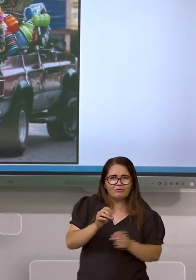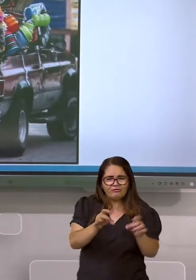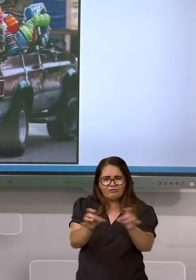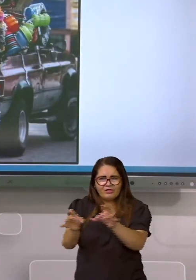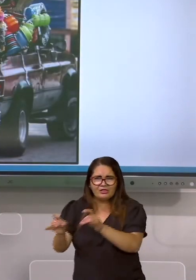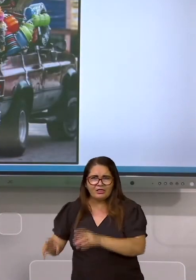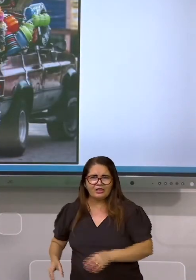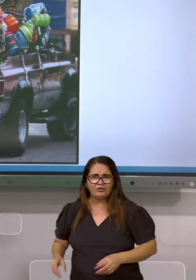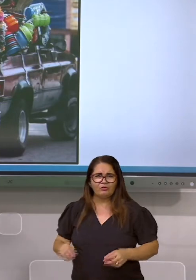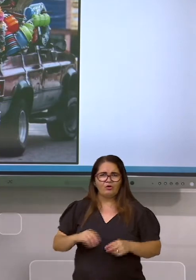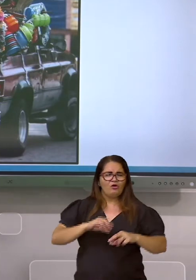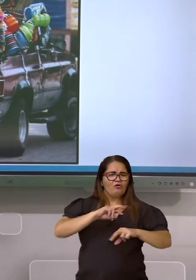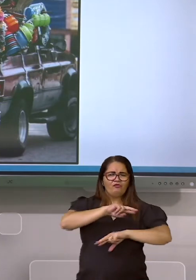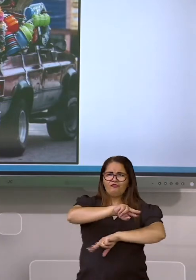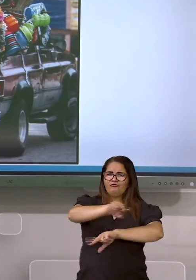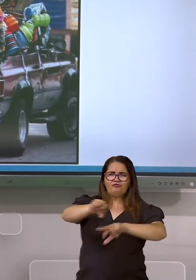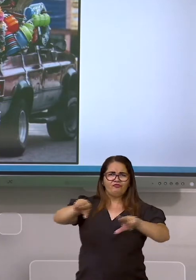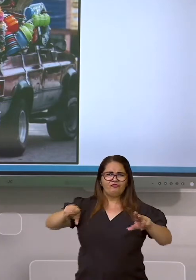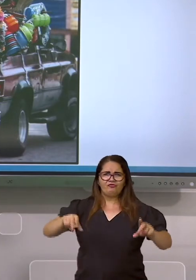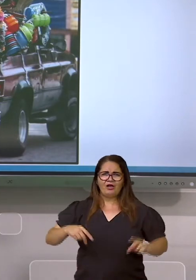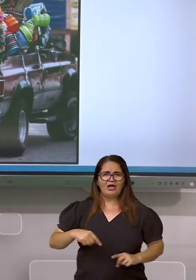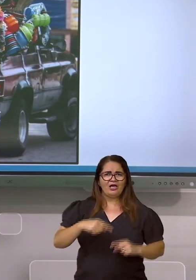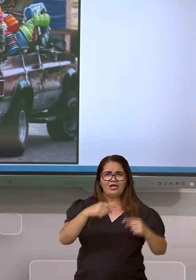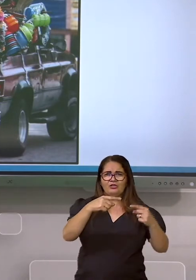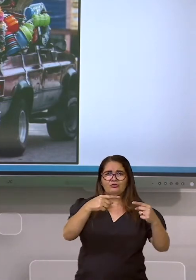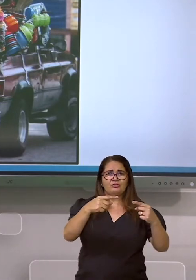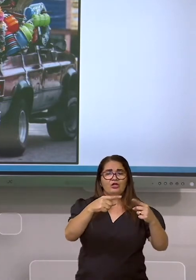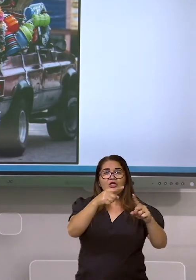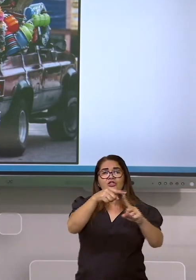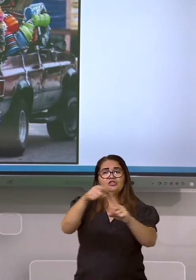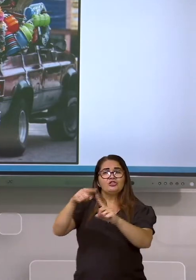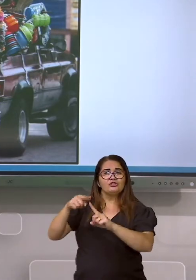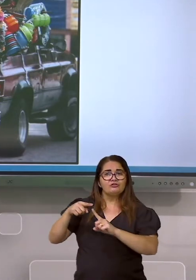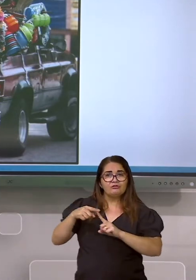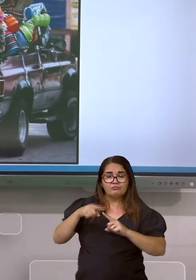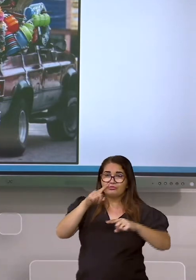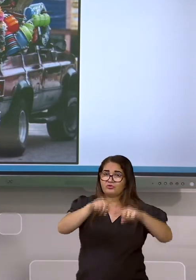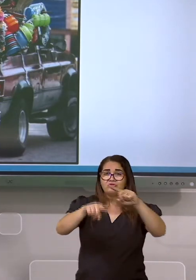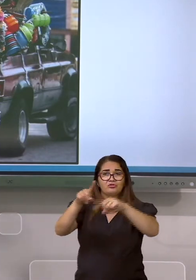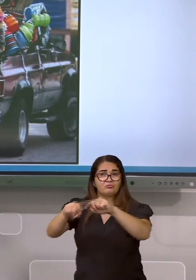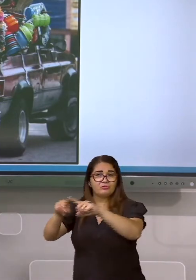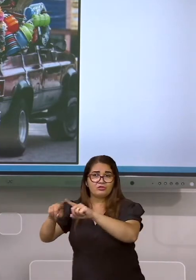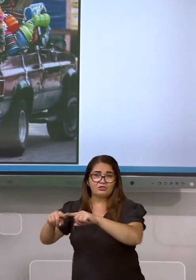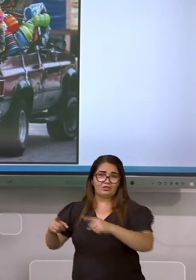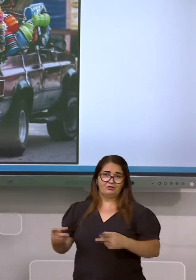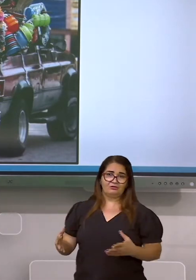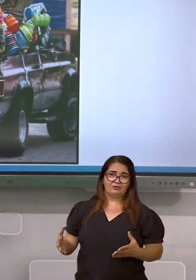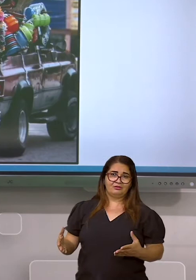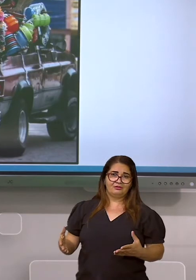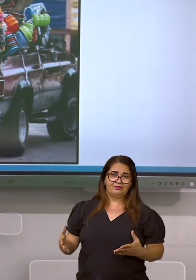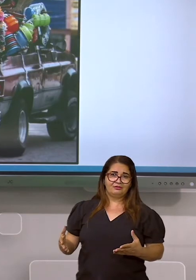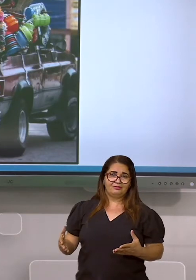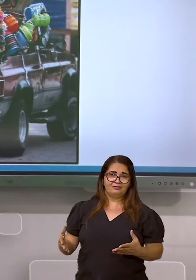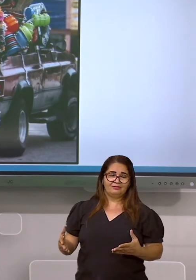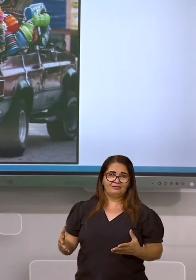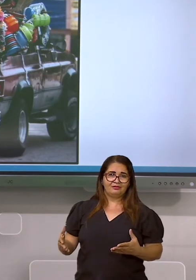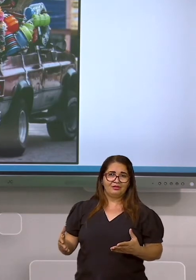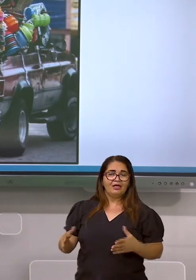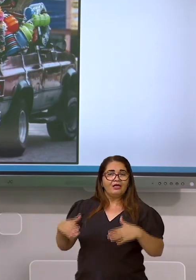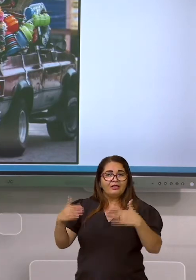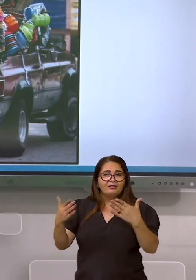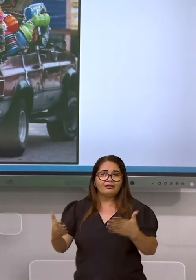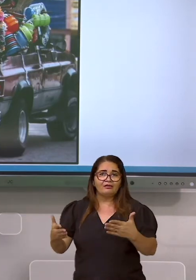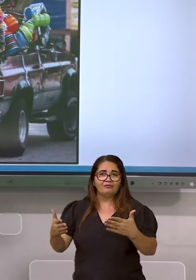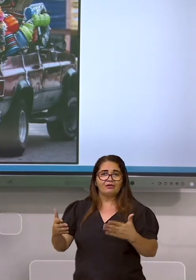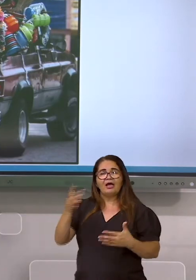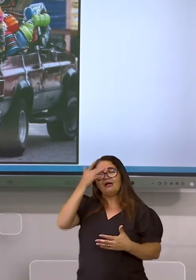pessoa se sujeite a está levando a sua mercadoria até